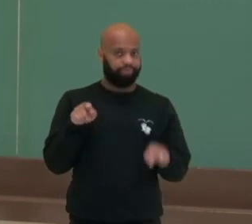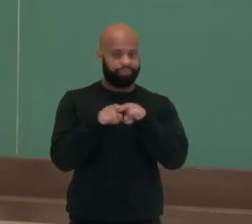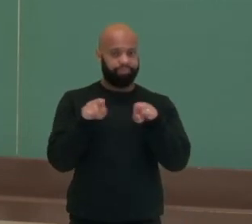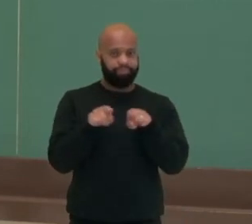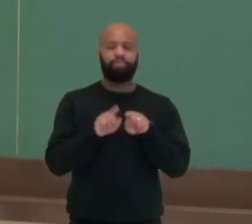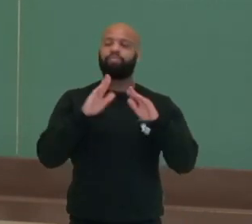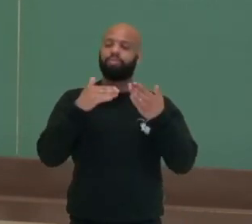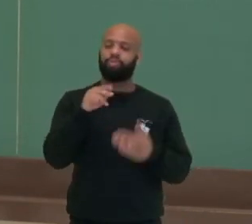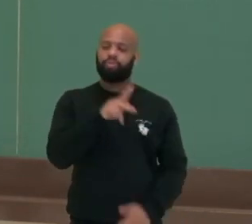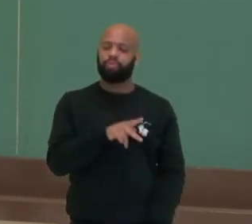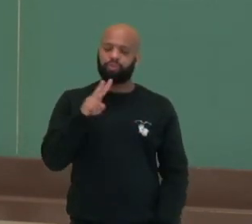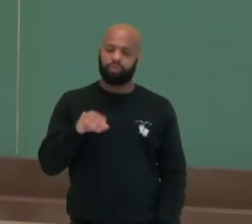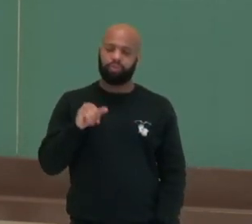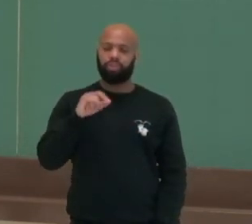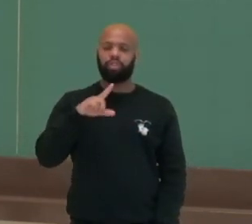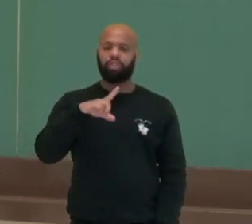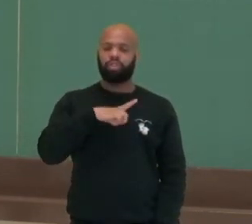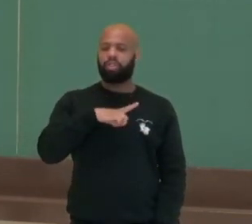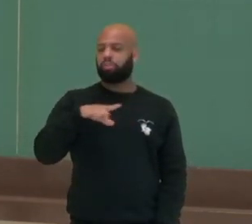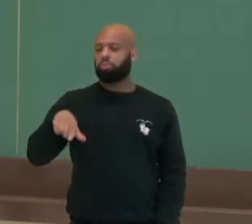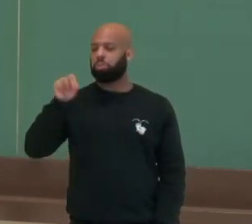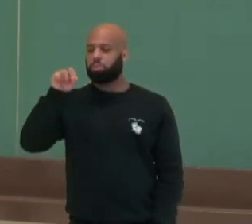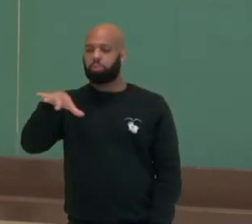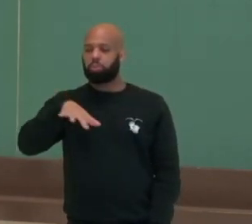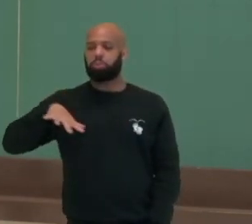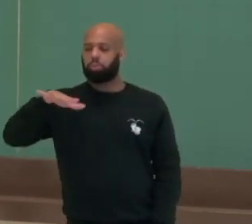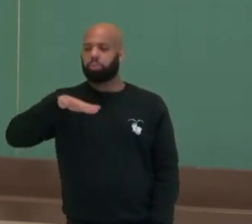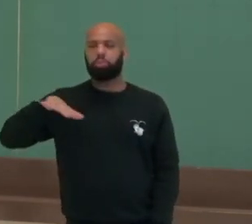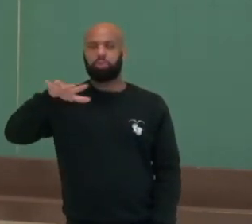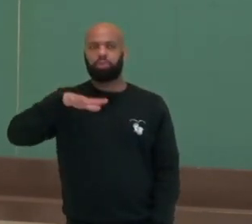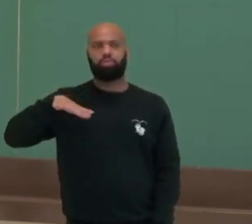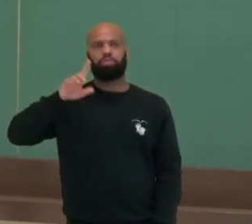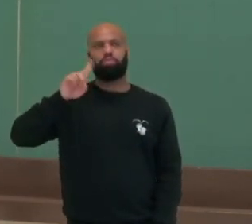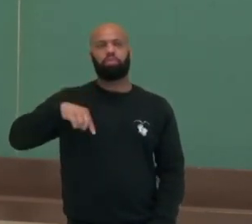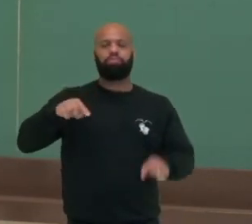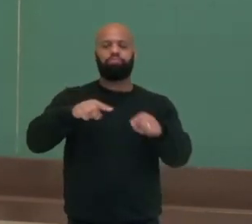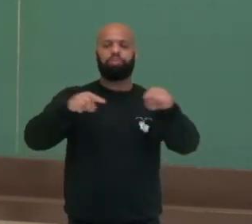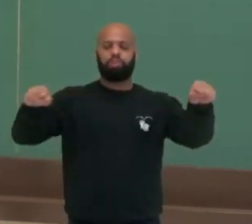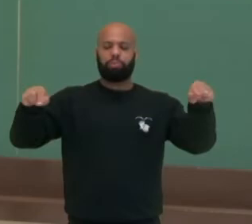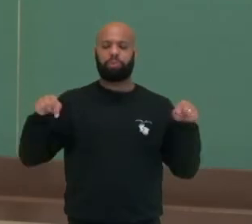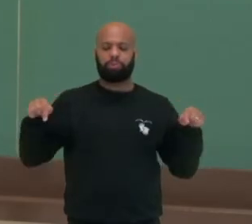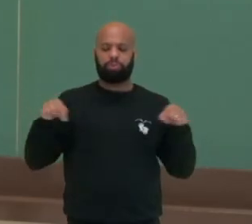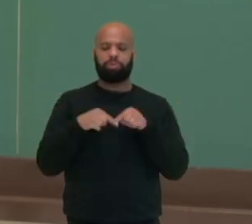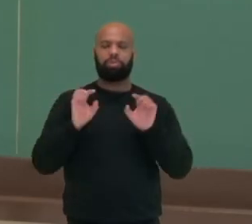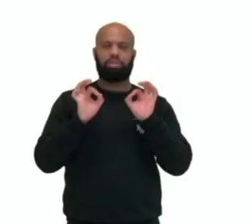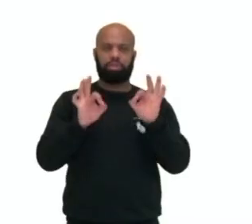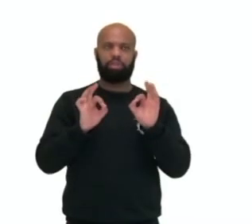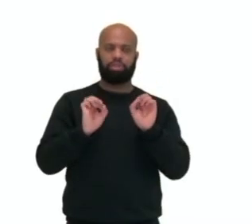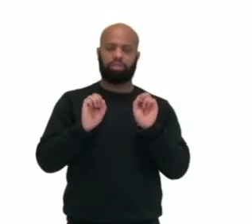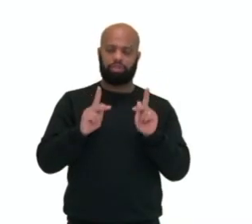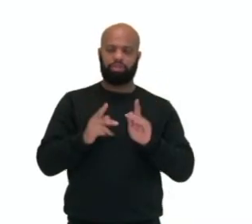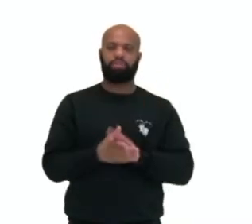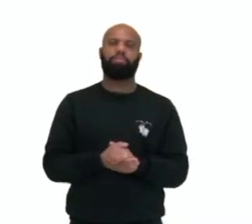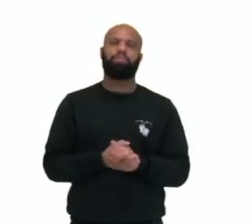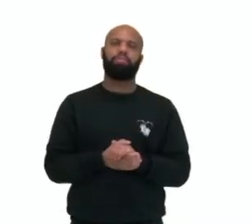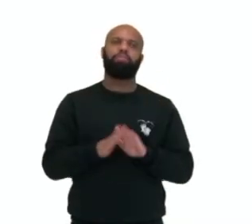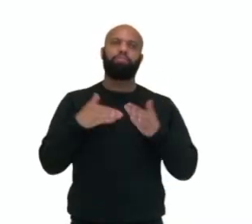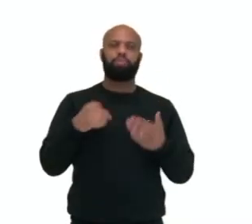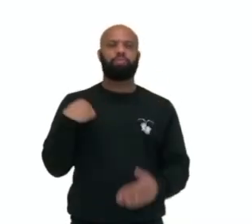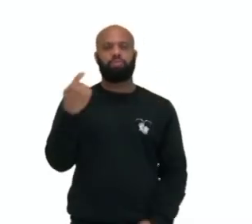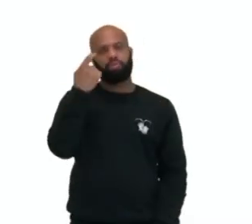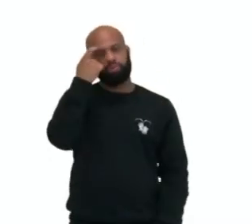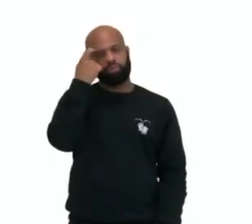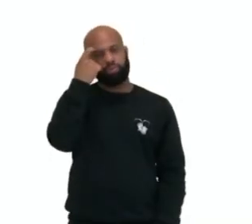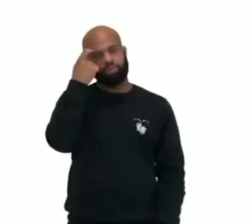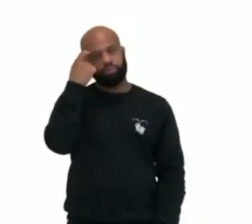ele vai delimitar um espaço, um campo, para ser o nosso espaço de jogo, tá? A gente pode